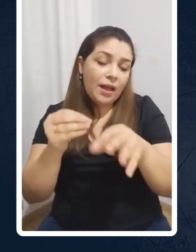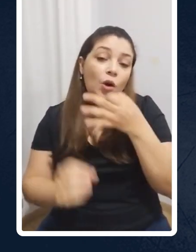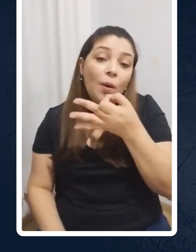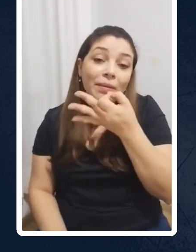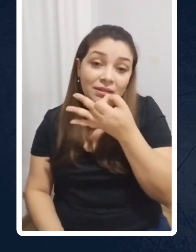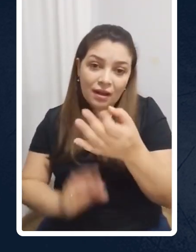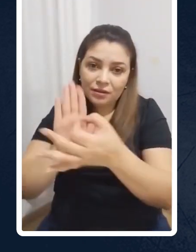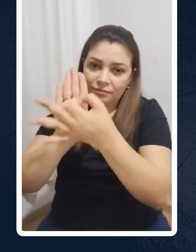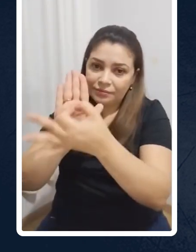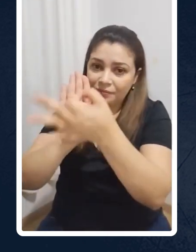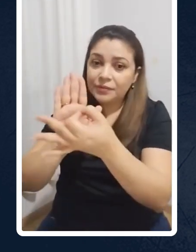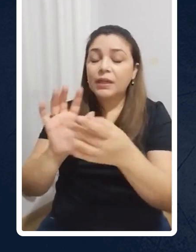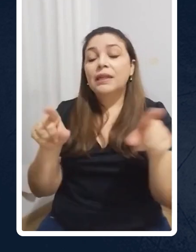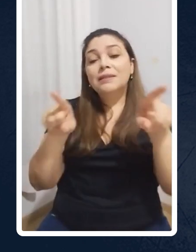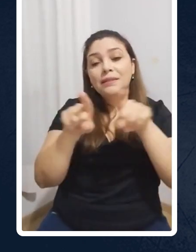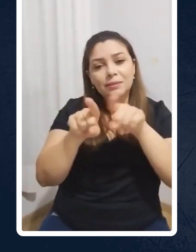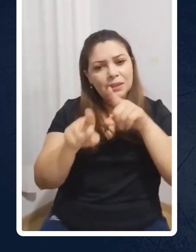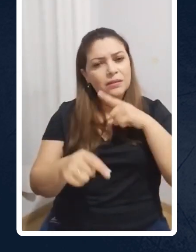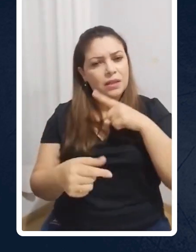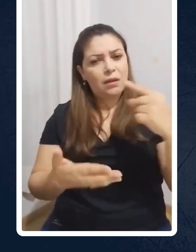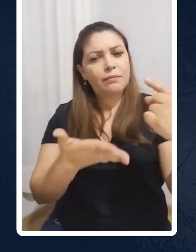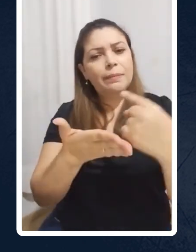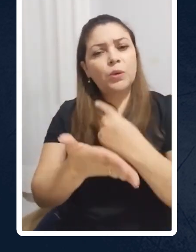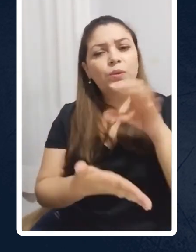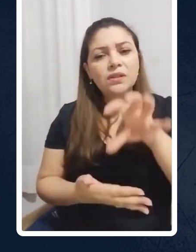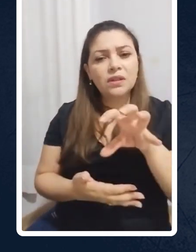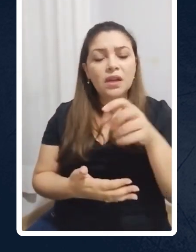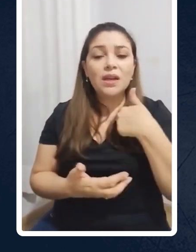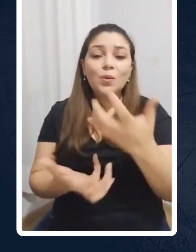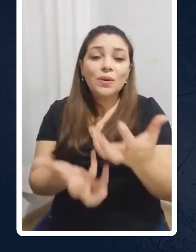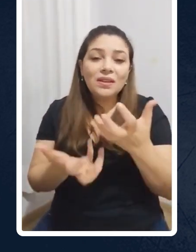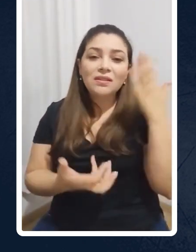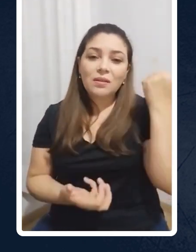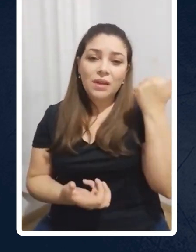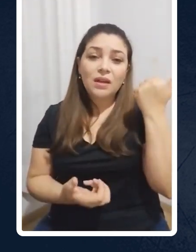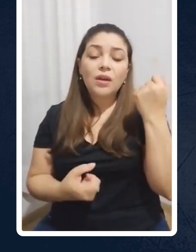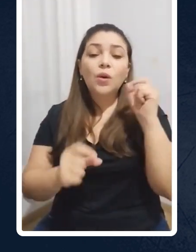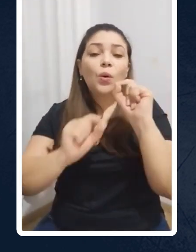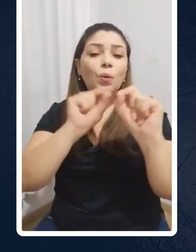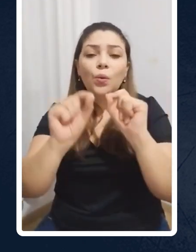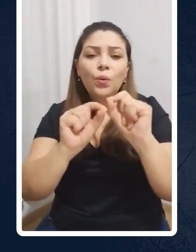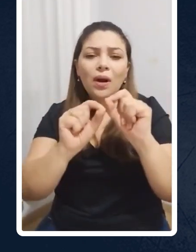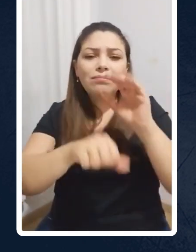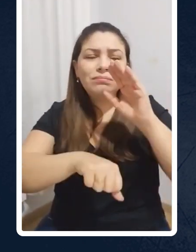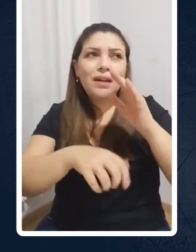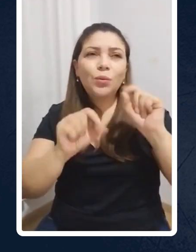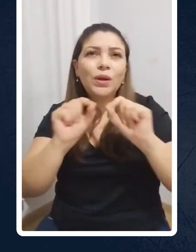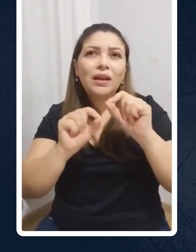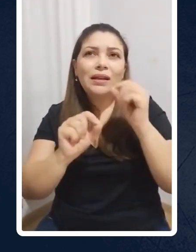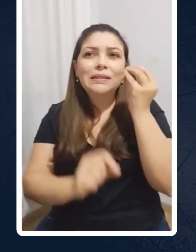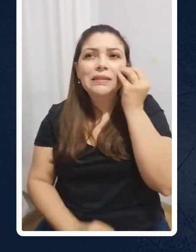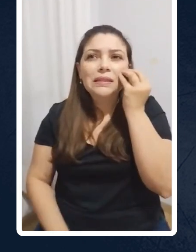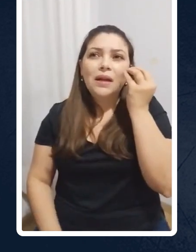vem uma pergunta assim, gostaria de saber o que foi mais difícil quando começou o Libras, porque foi uma